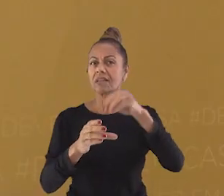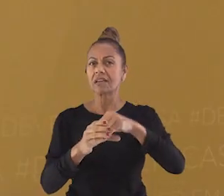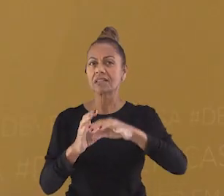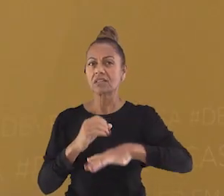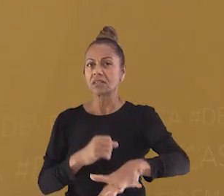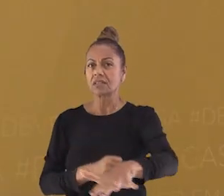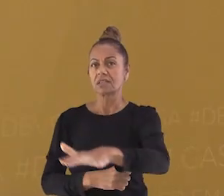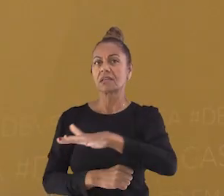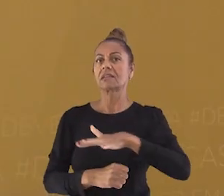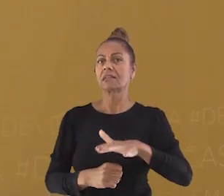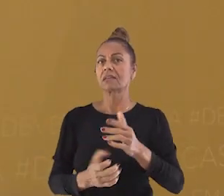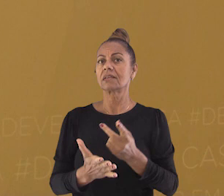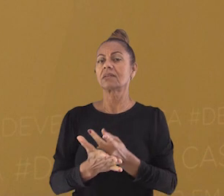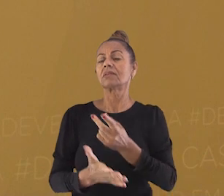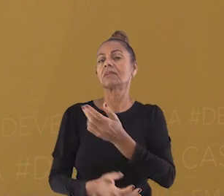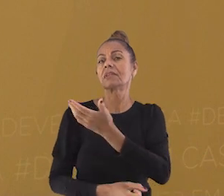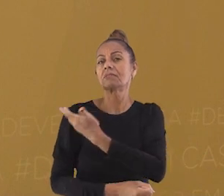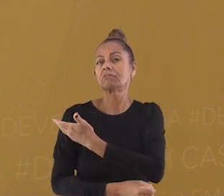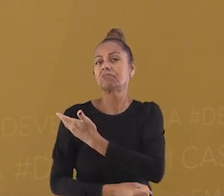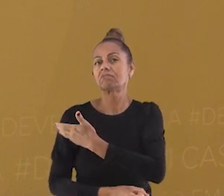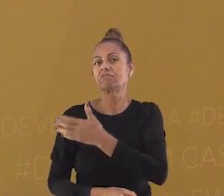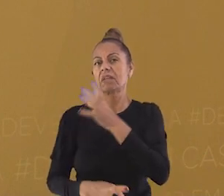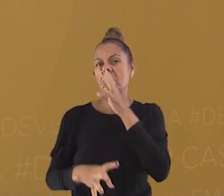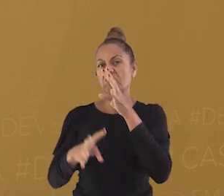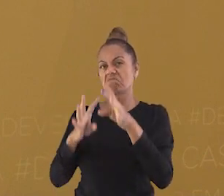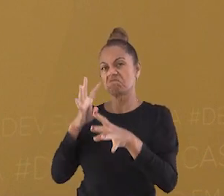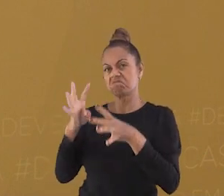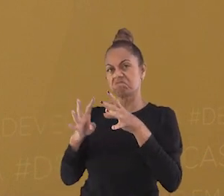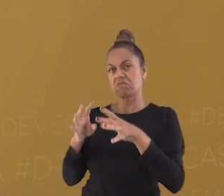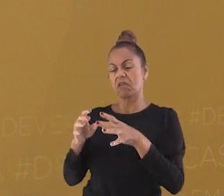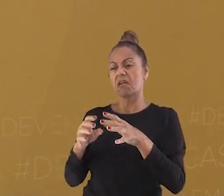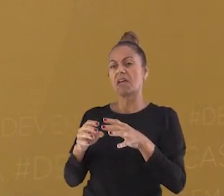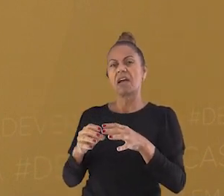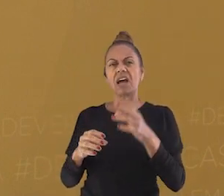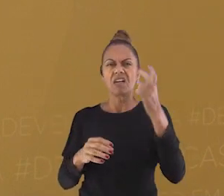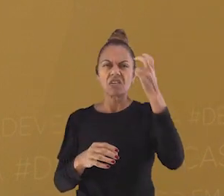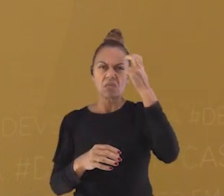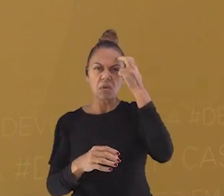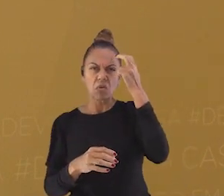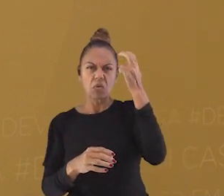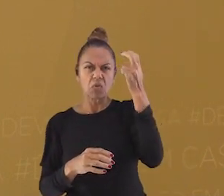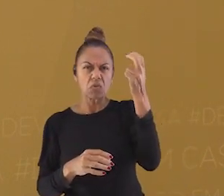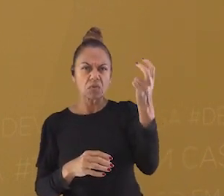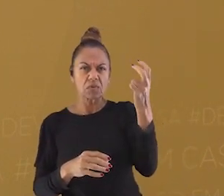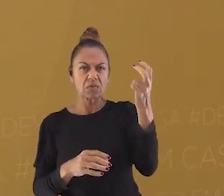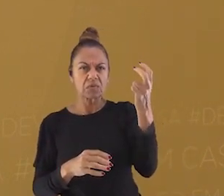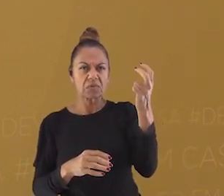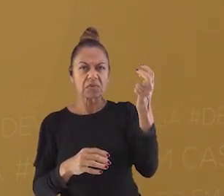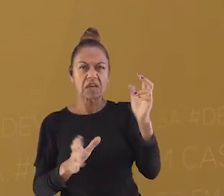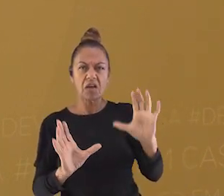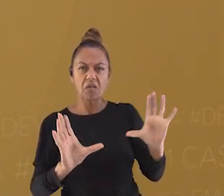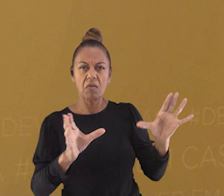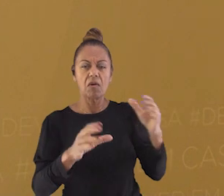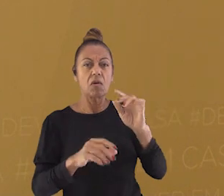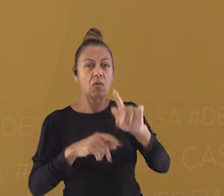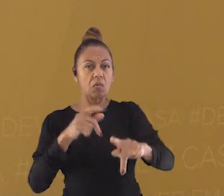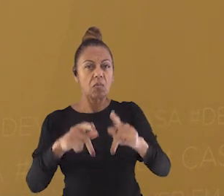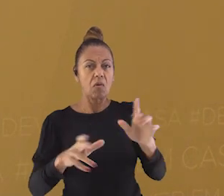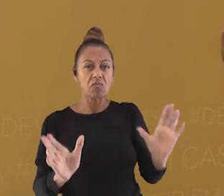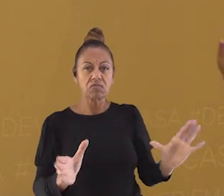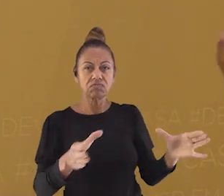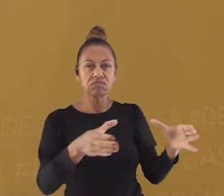é o conceito que se refere à ação de julgar inferior uma cultura diferente da sua cultura,